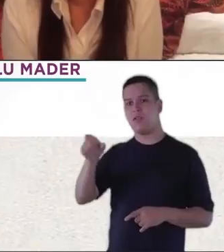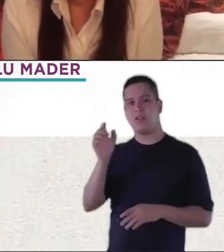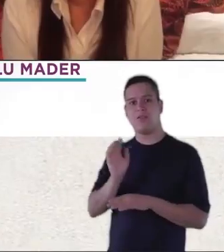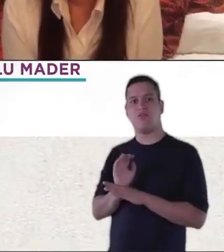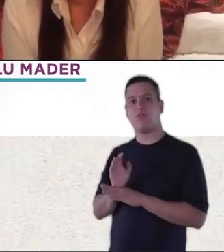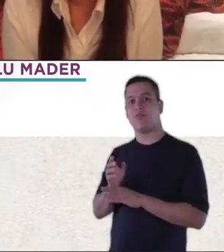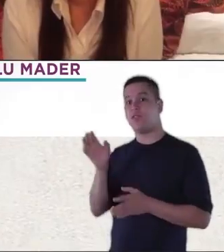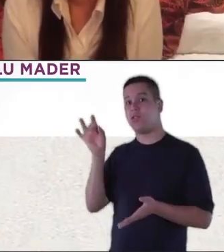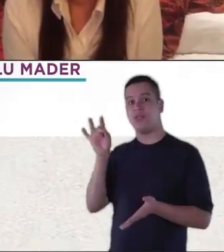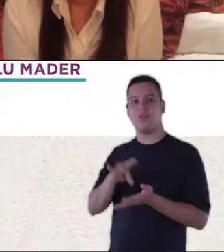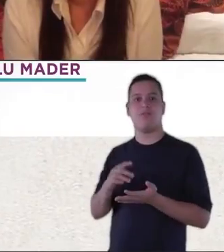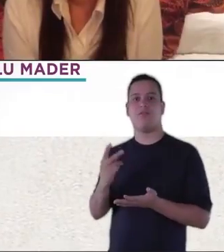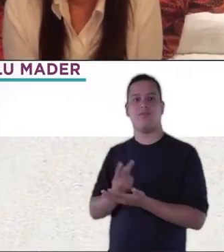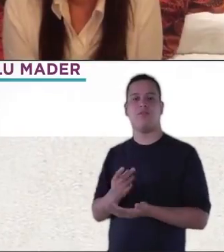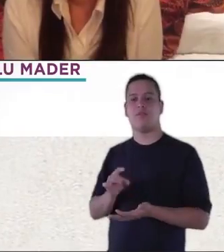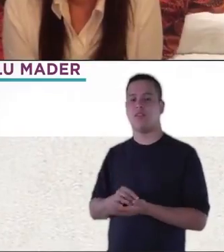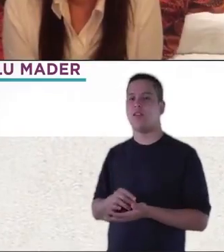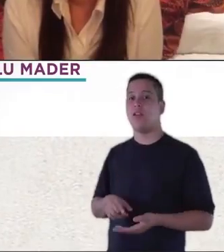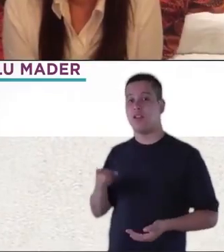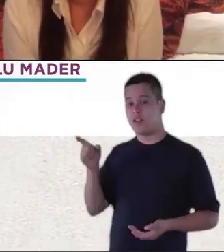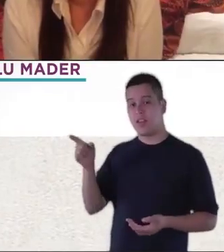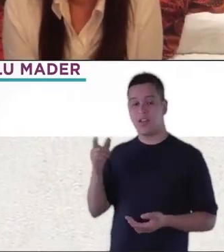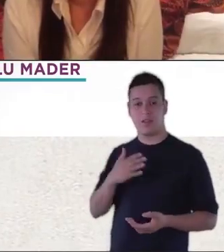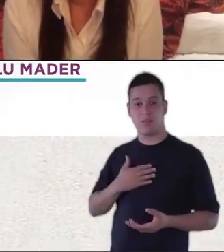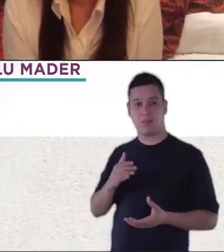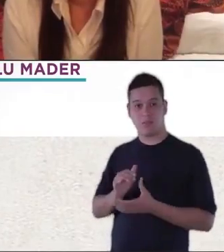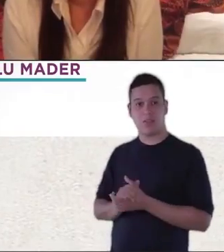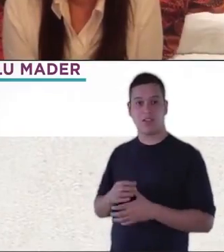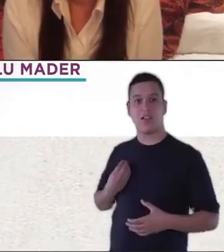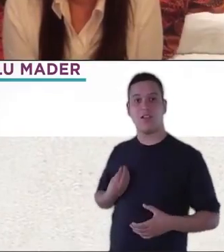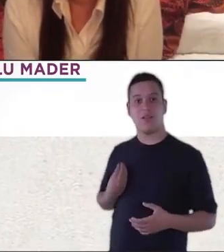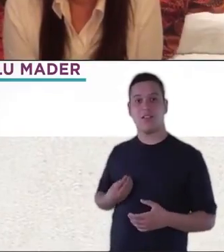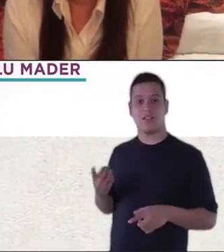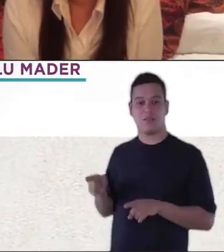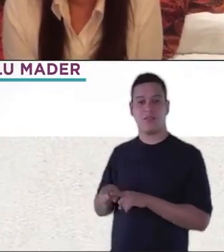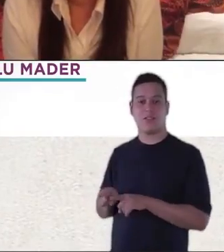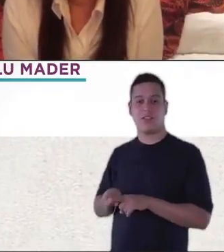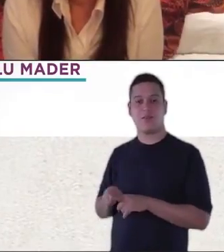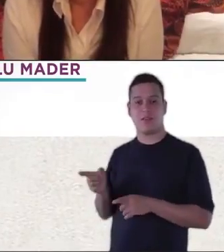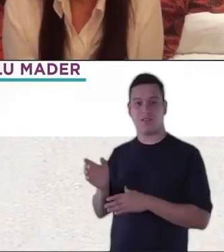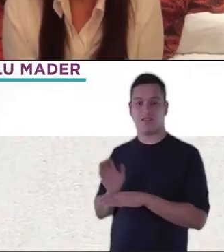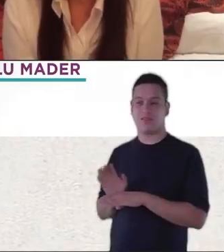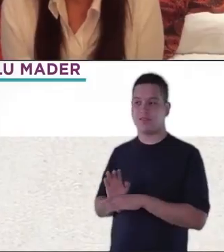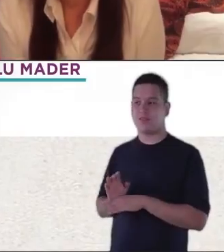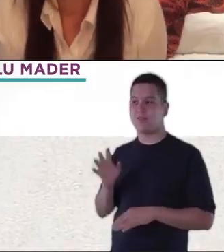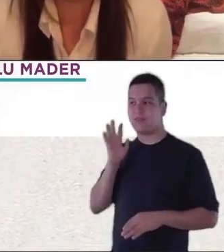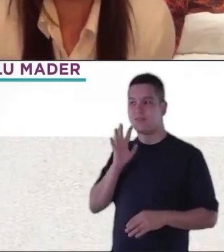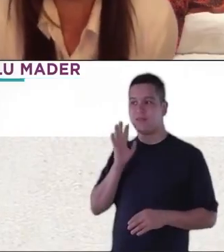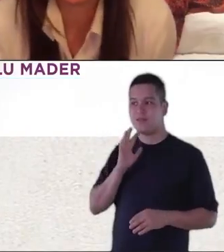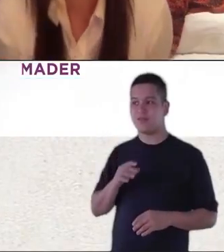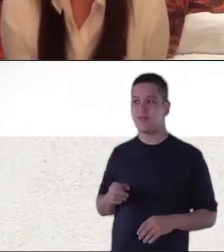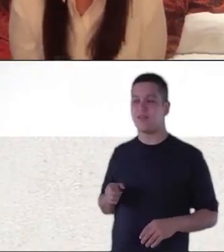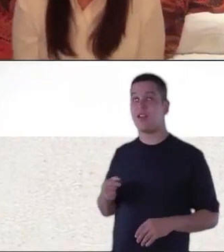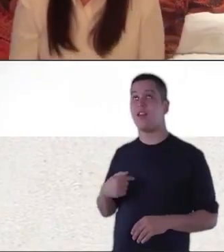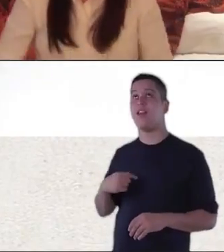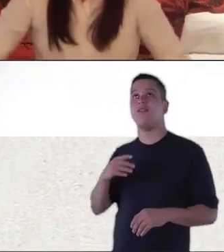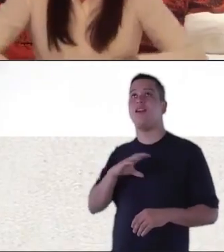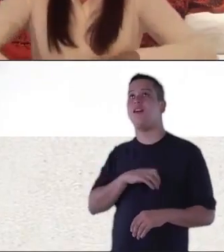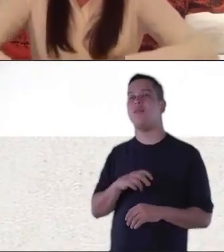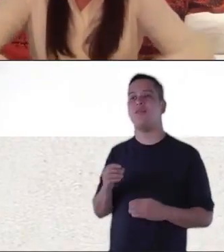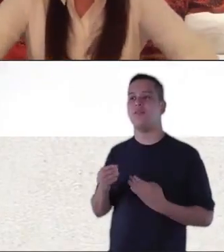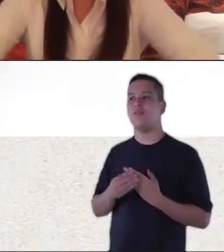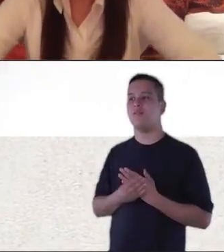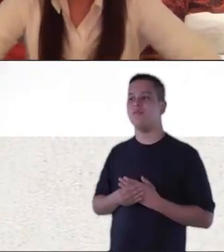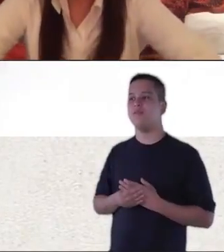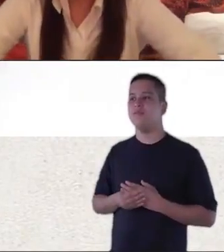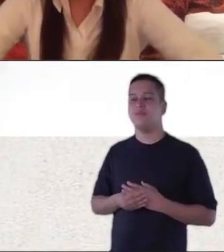participou do elenco do Bellini e a Esfinge, fez a prostituta Fátima. Tem mais Eu gente aqui, amava o ó, livro, gente. O Zé Medeiros, lá